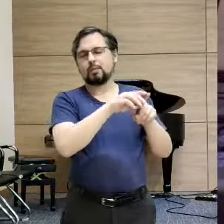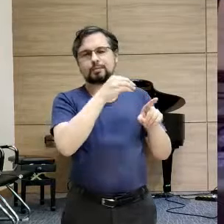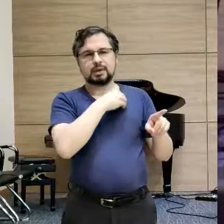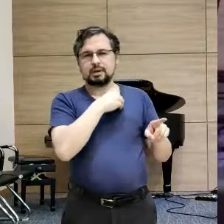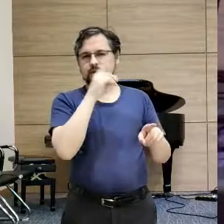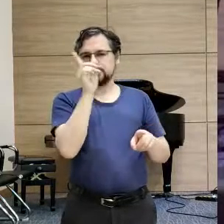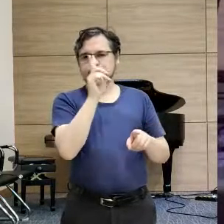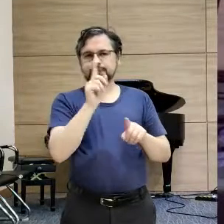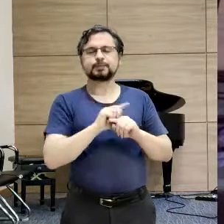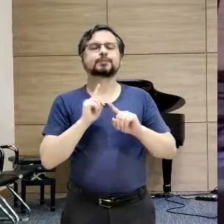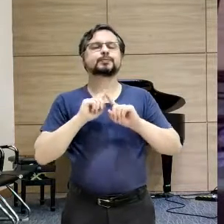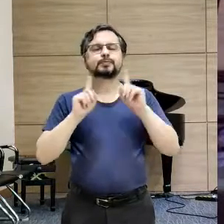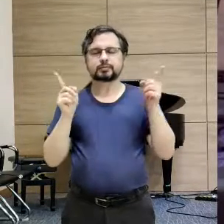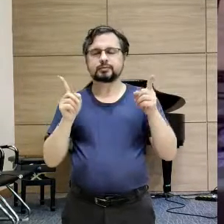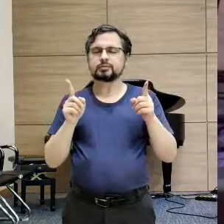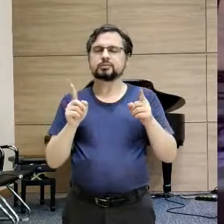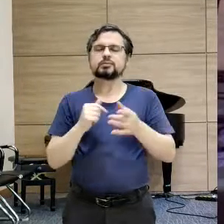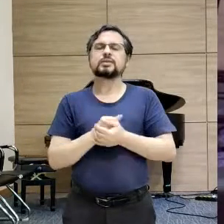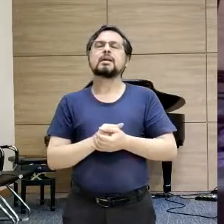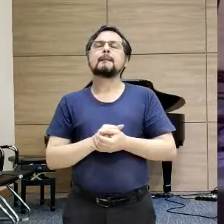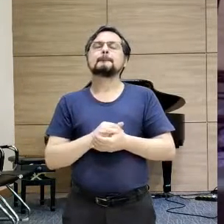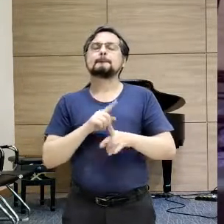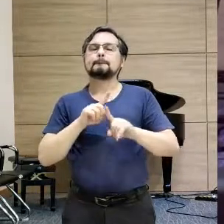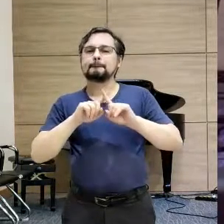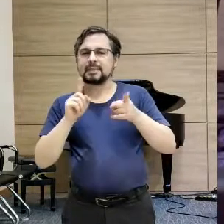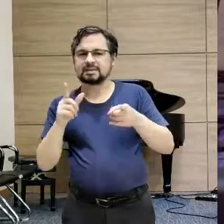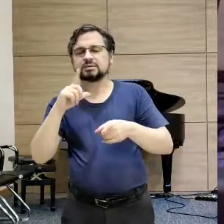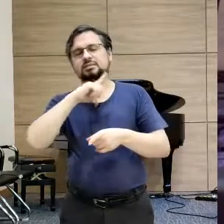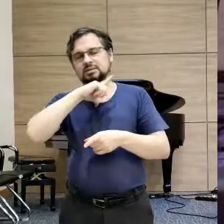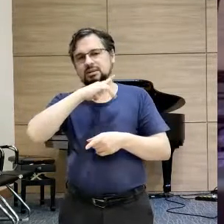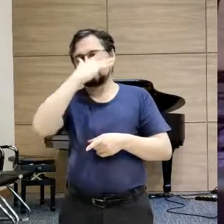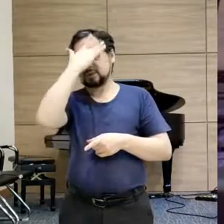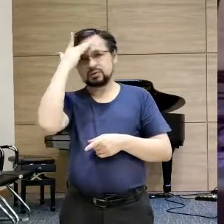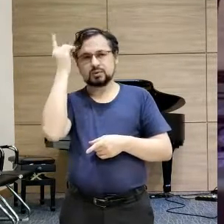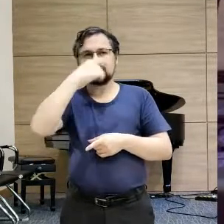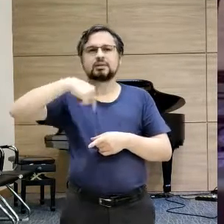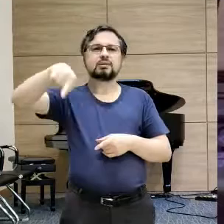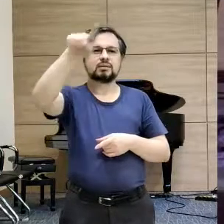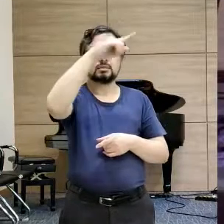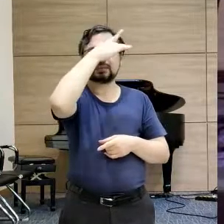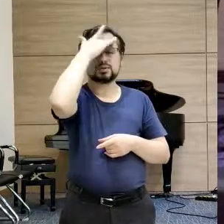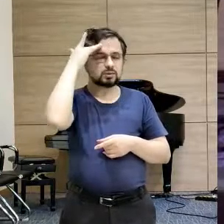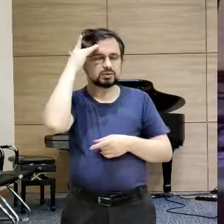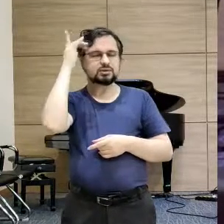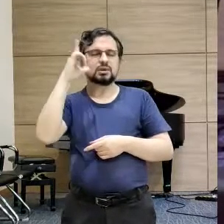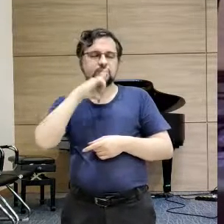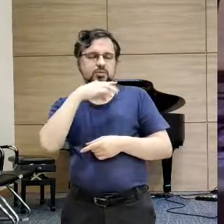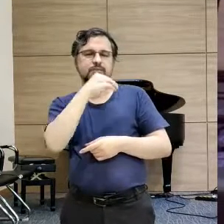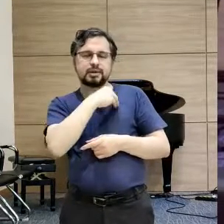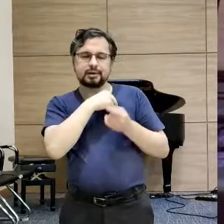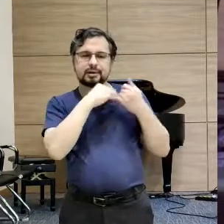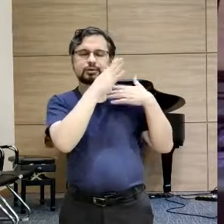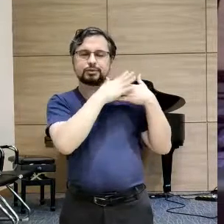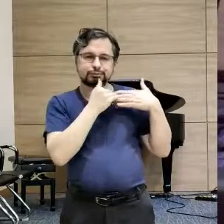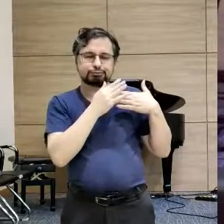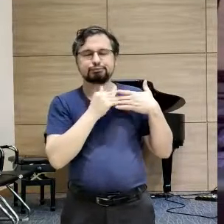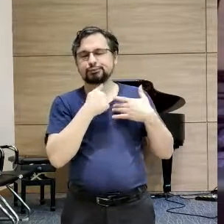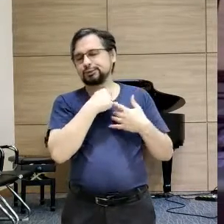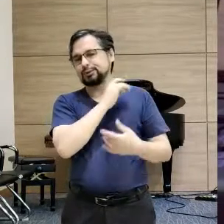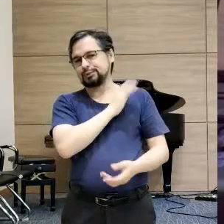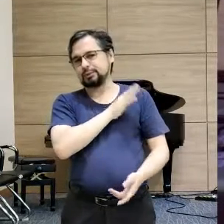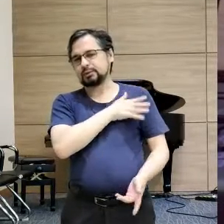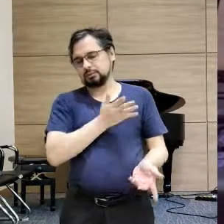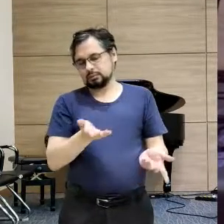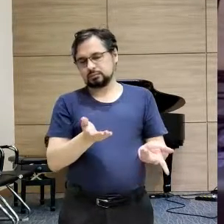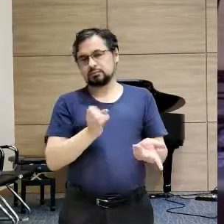provável, mas é muito mais provável que nós aqui tenhamos pecados agasalhados em nossos corações. E